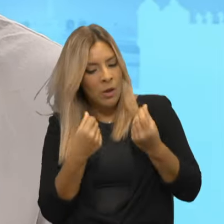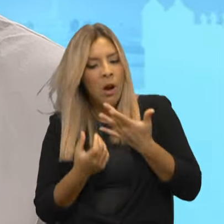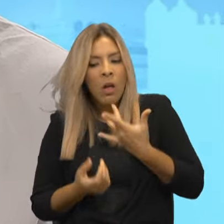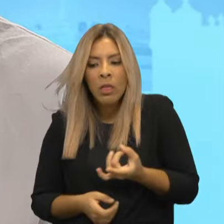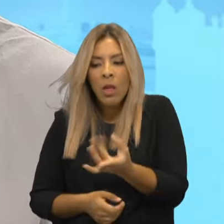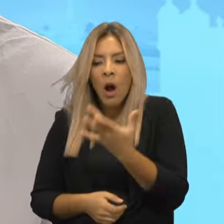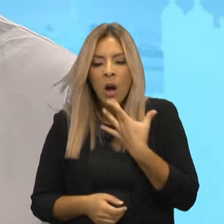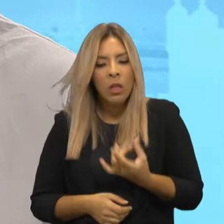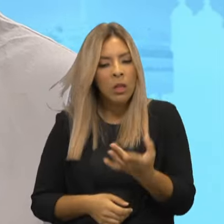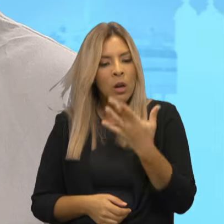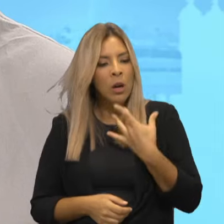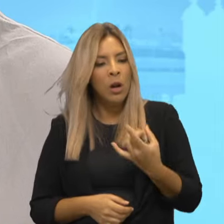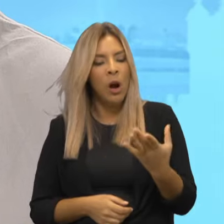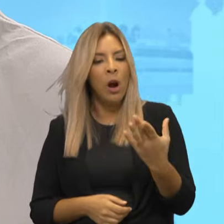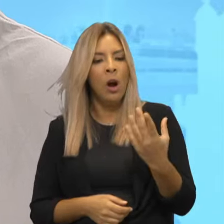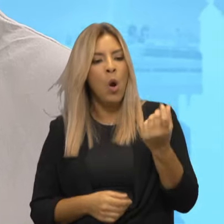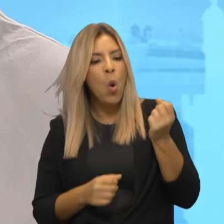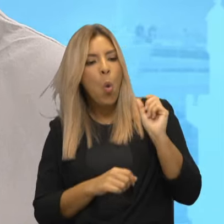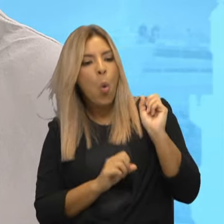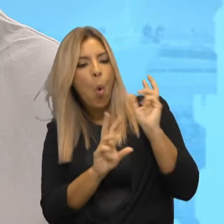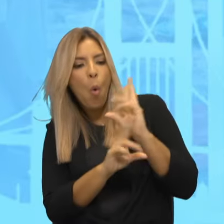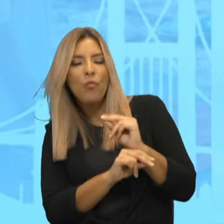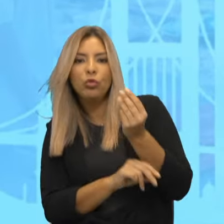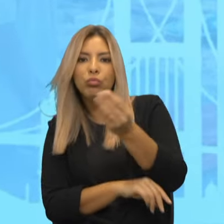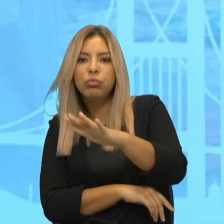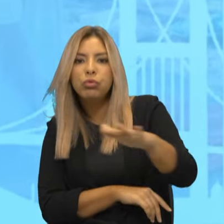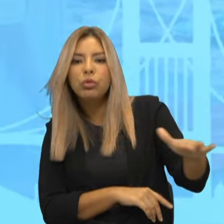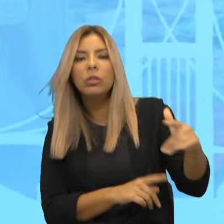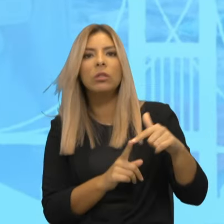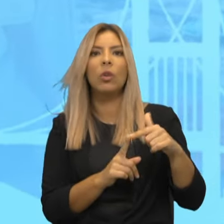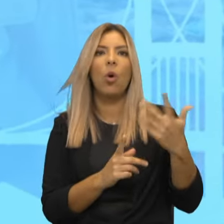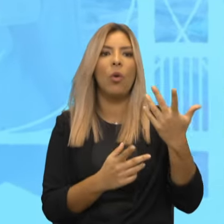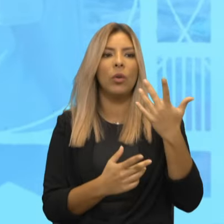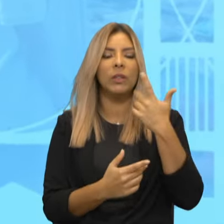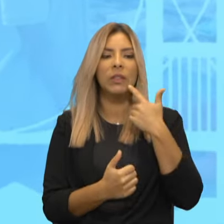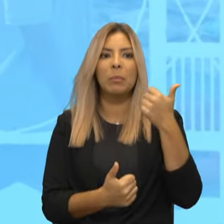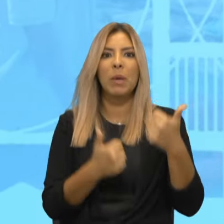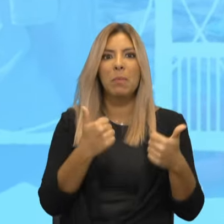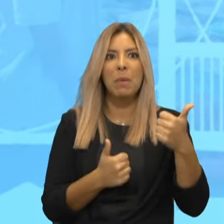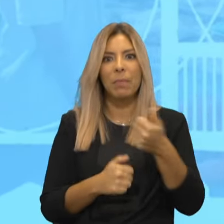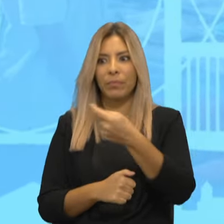gerações, que competir com os pequenos ecrãs, com as consolas de